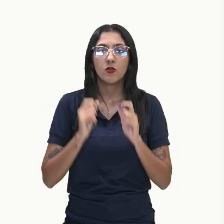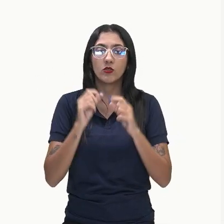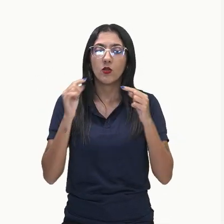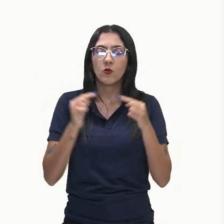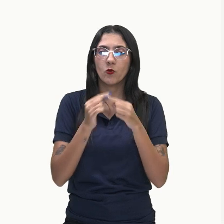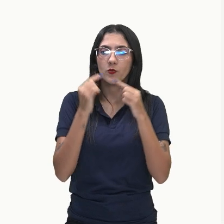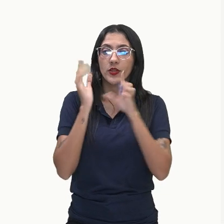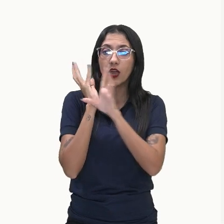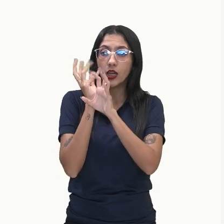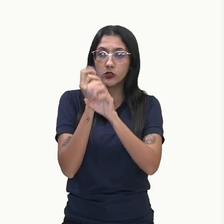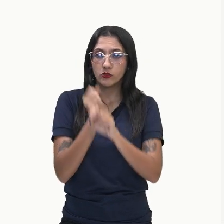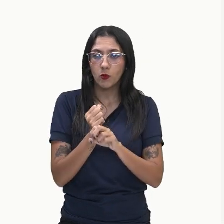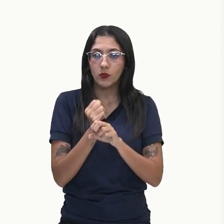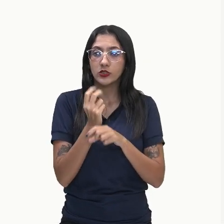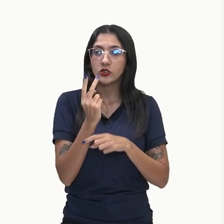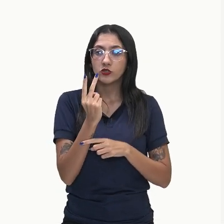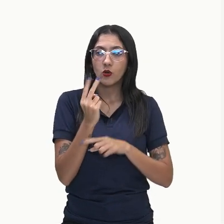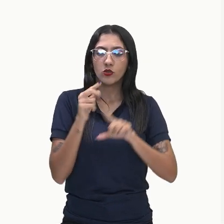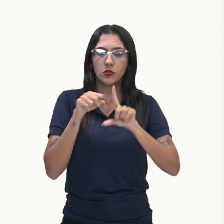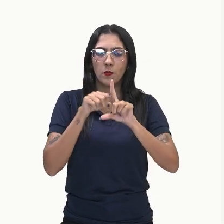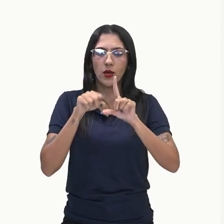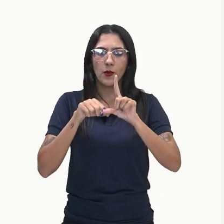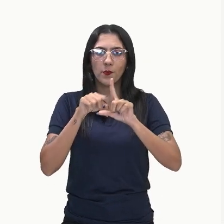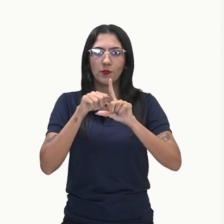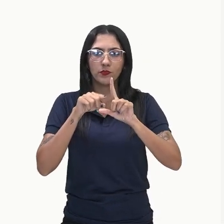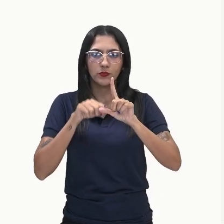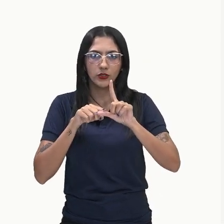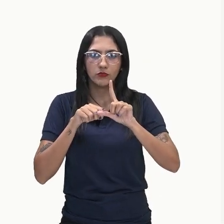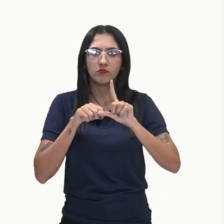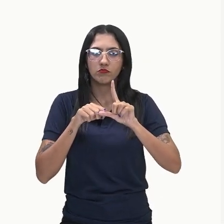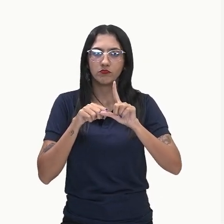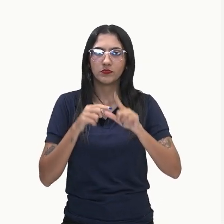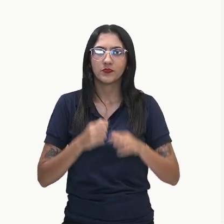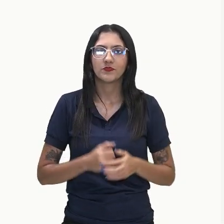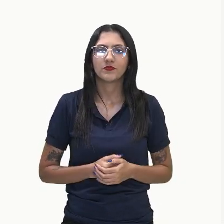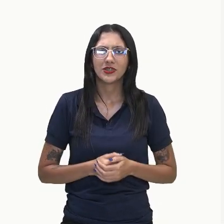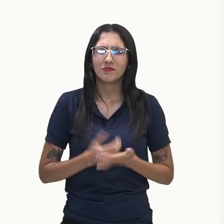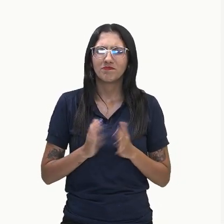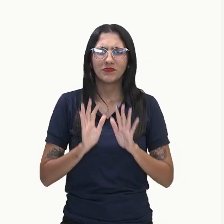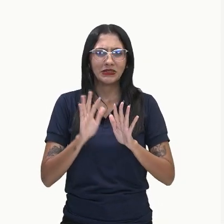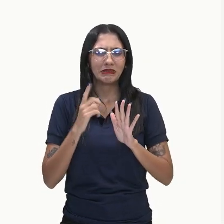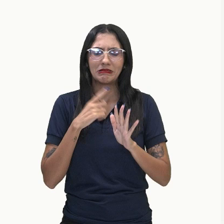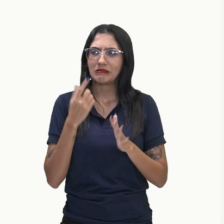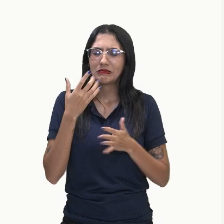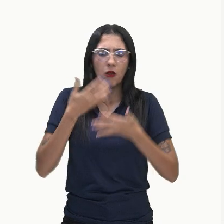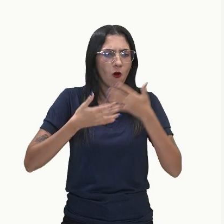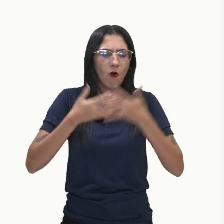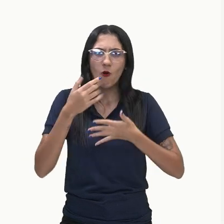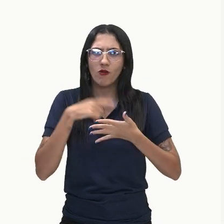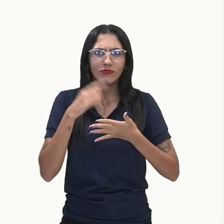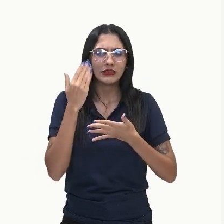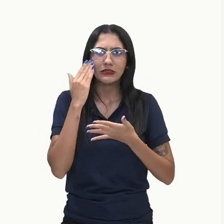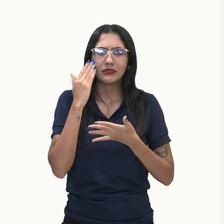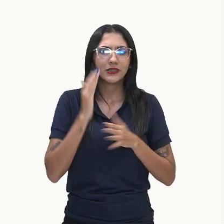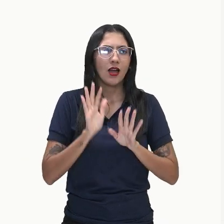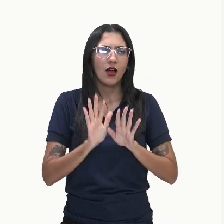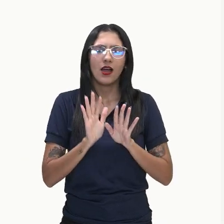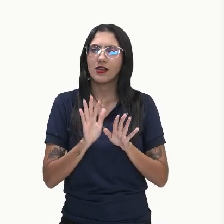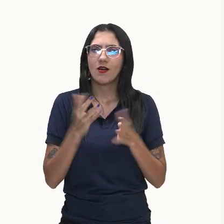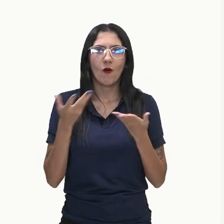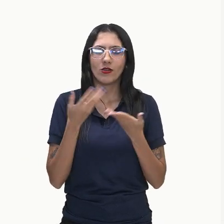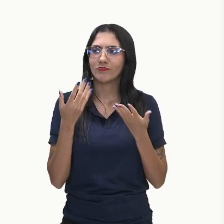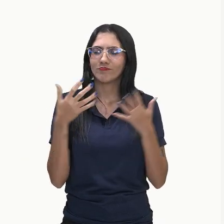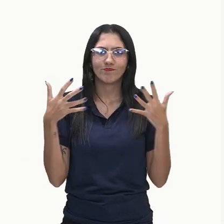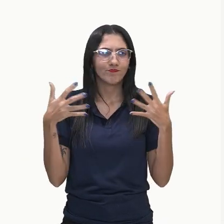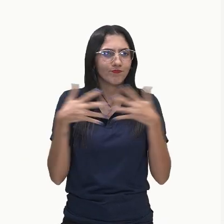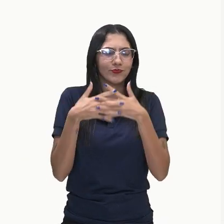ângulos internos não adjacentes. Aí já ficou complicado, não é? Alguém já deve estar dizendo aí, complicou tudo,